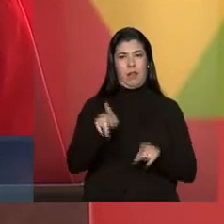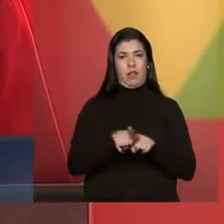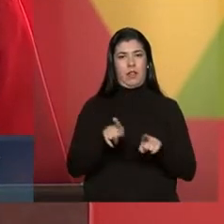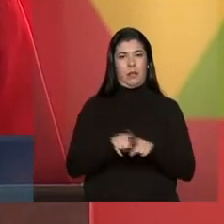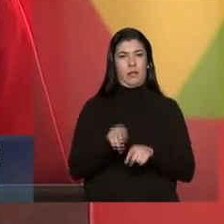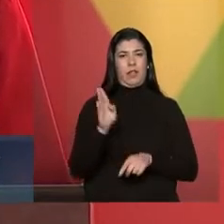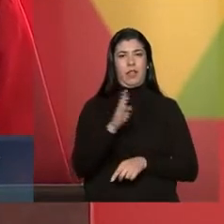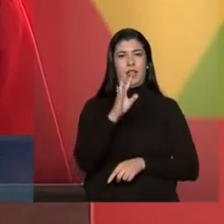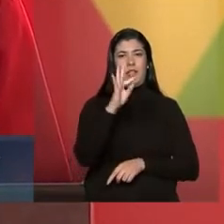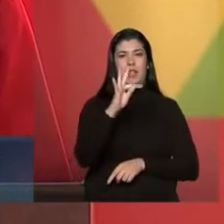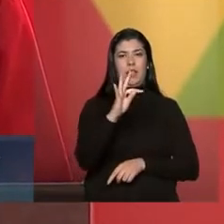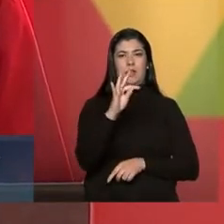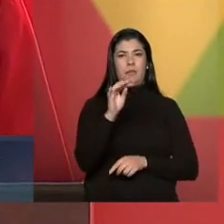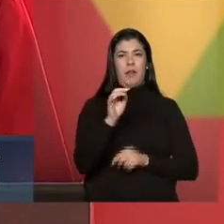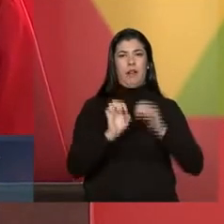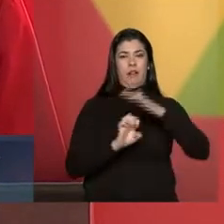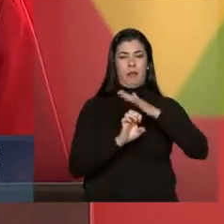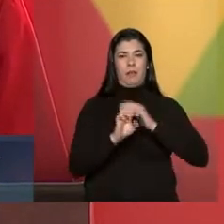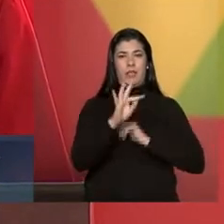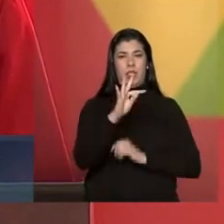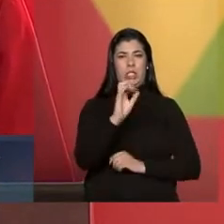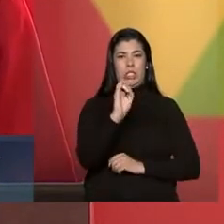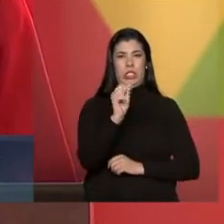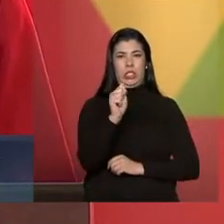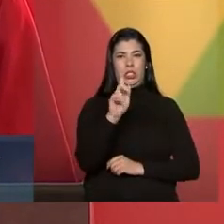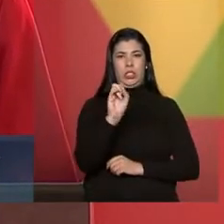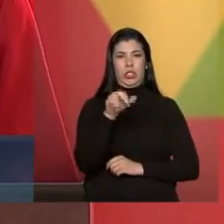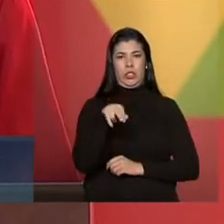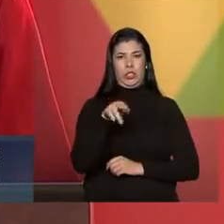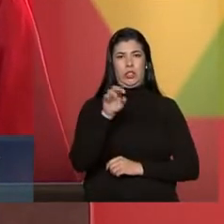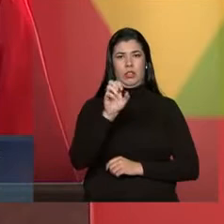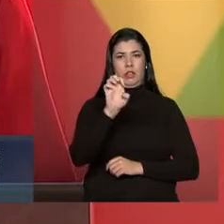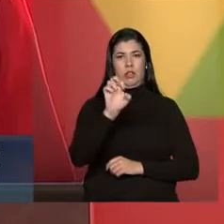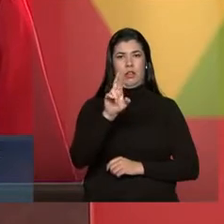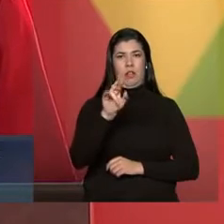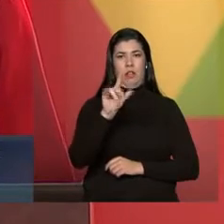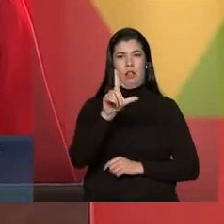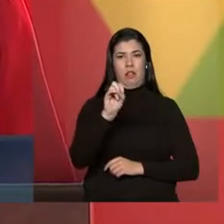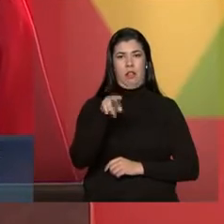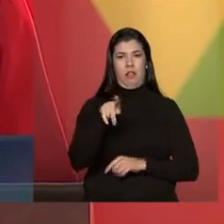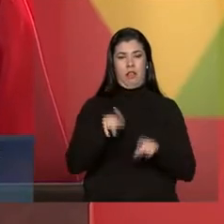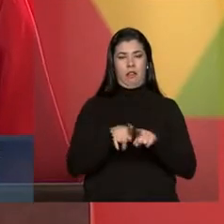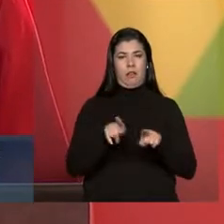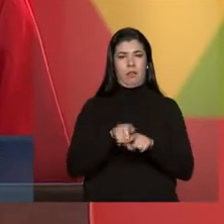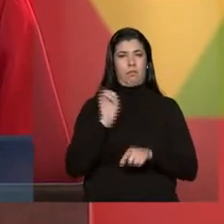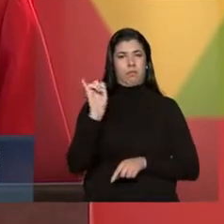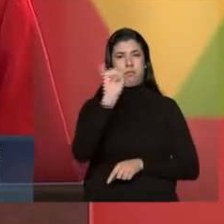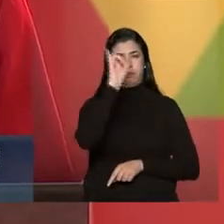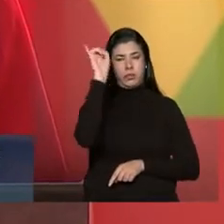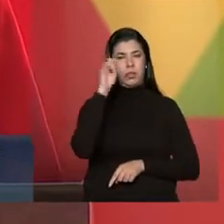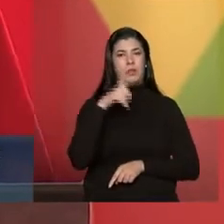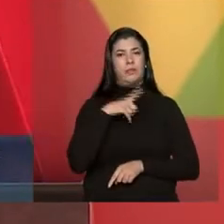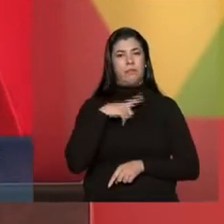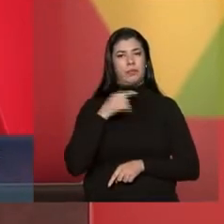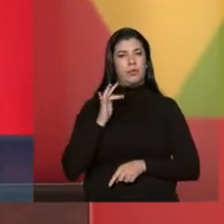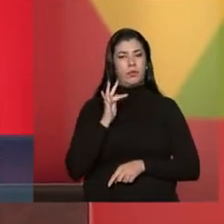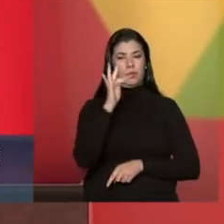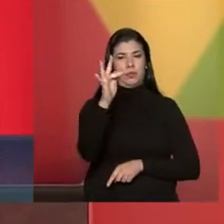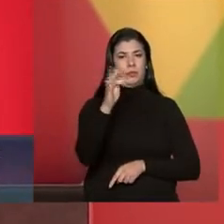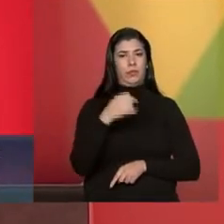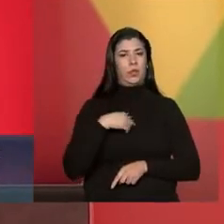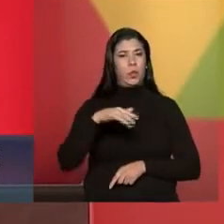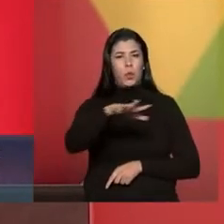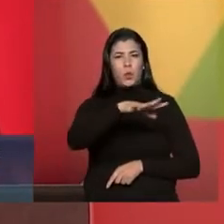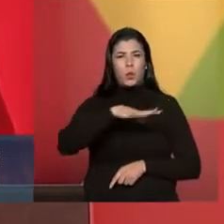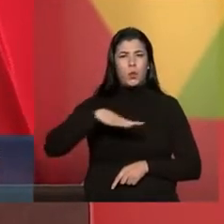Airlines e a ICBC Leasing, é um importante marco nessa direção. Todo esse